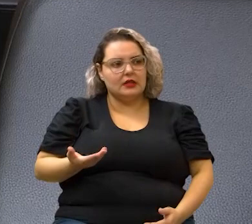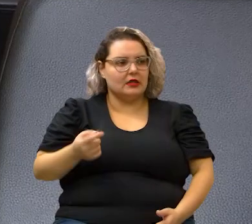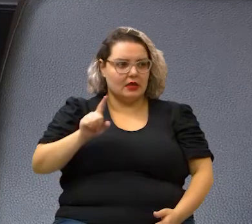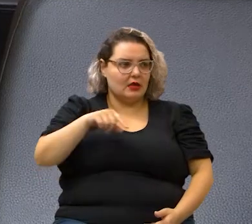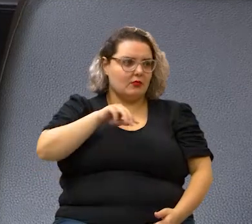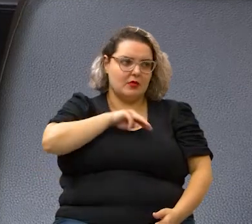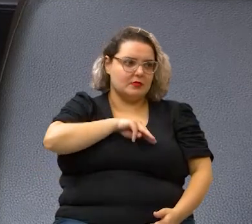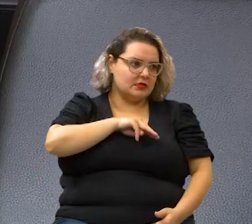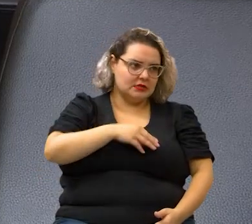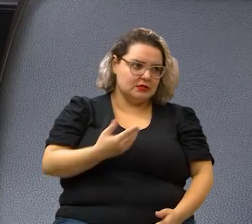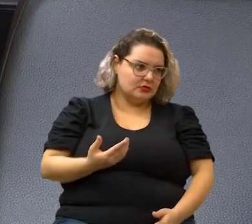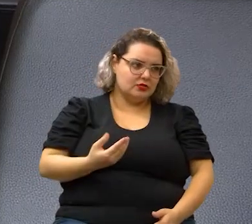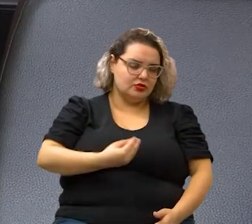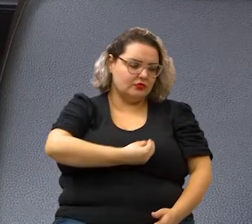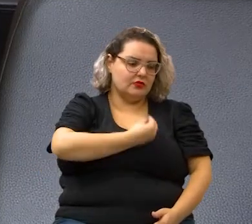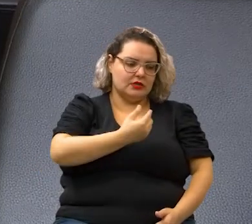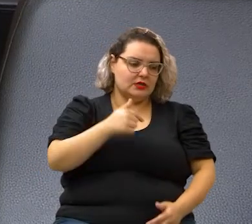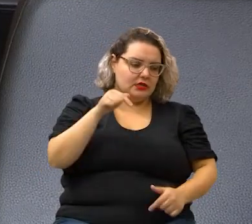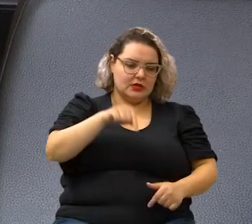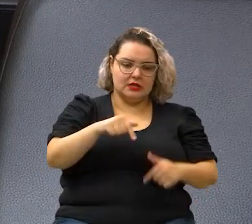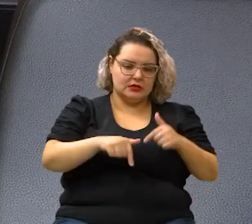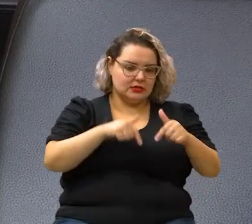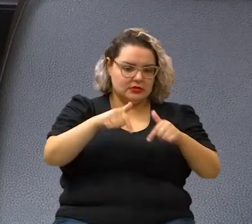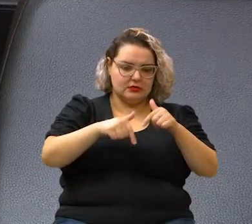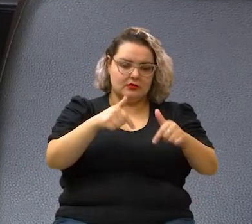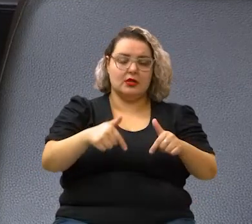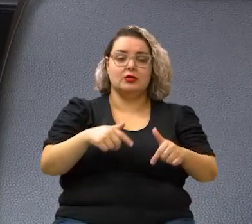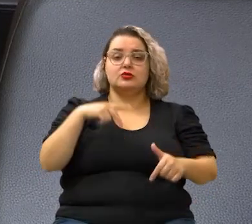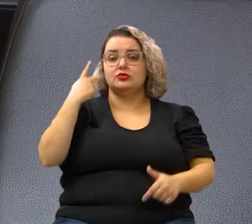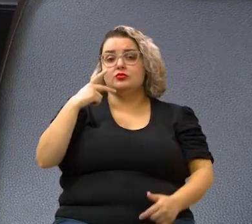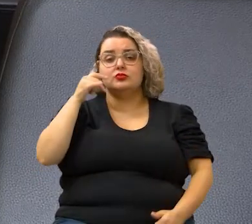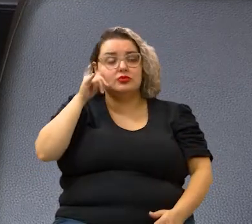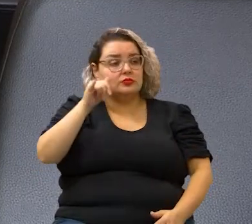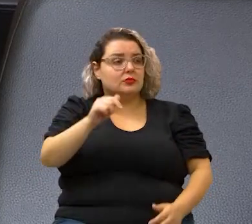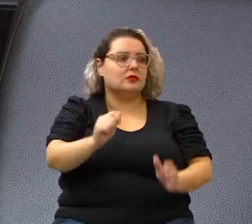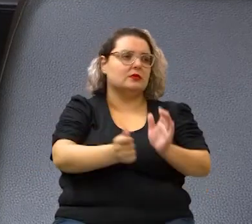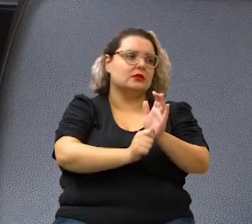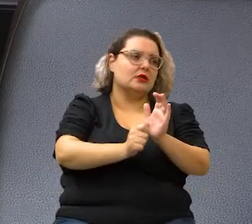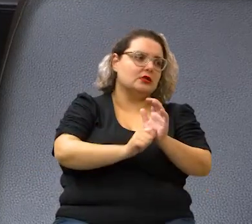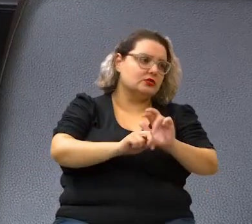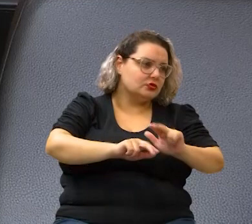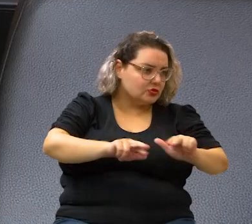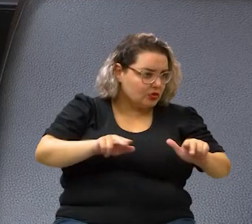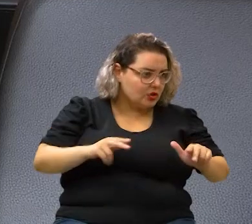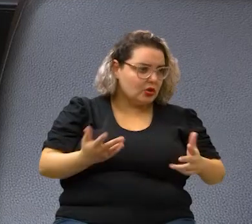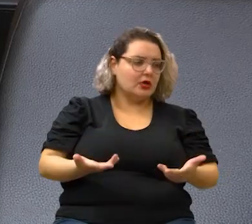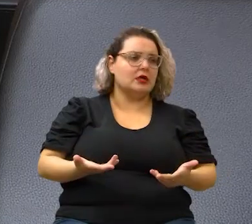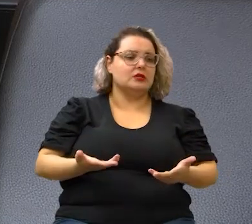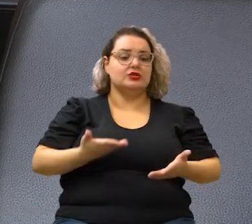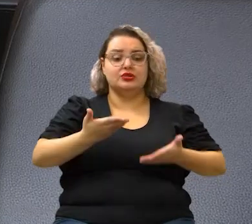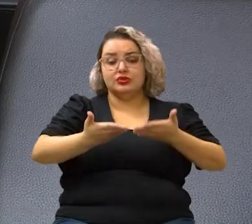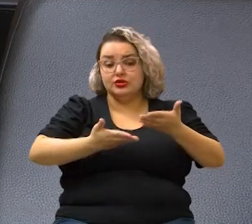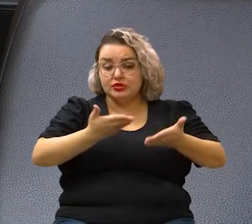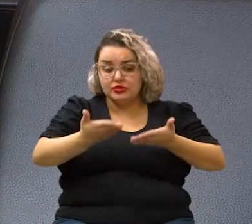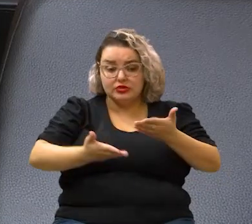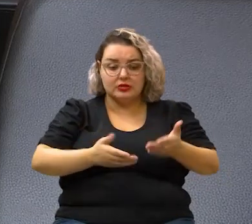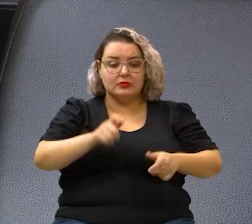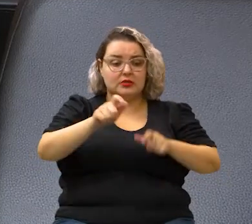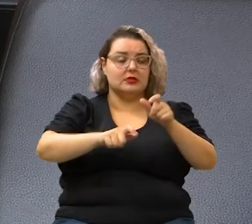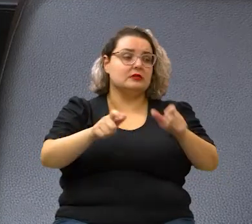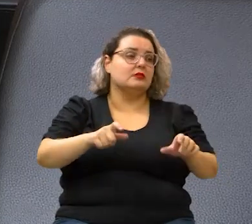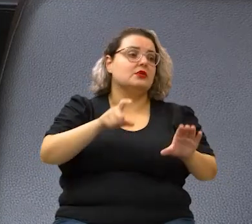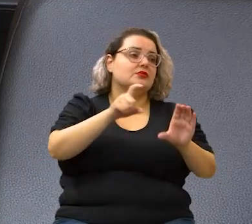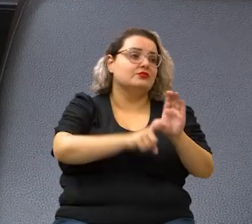né? É uma missão de vida esse trabalho, na questão de políticas de prevenção às drogas, de tratamento